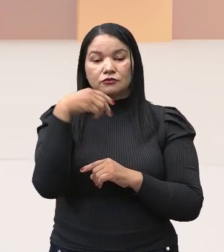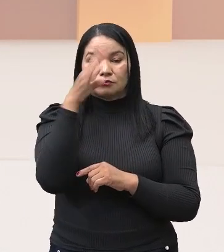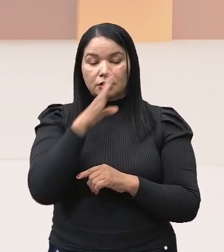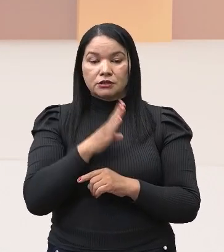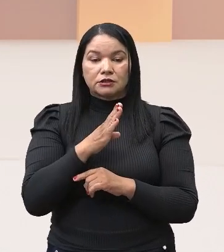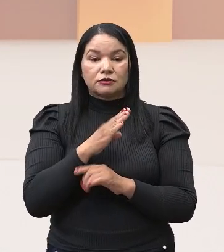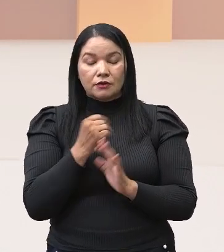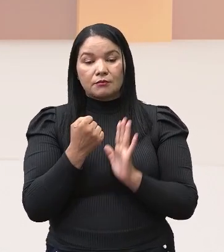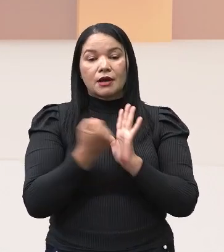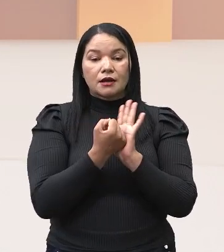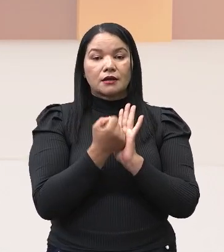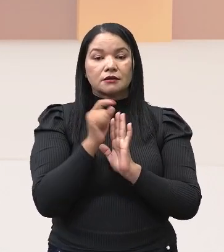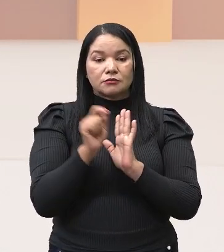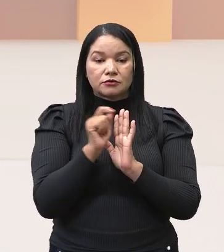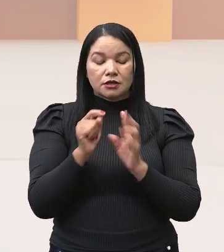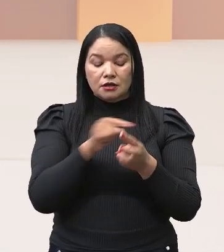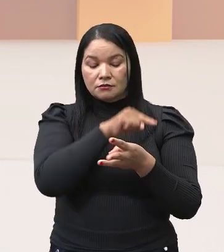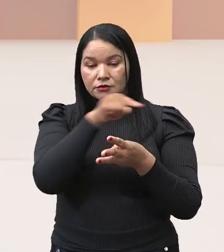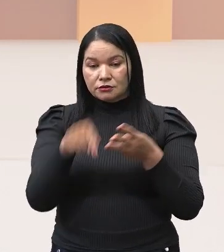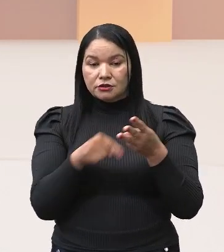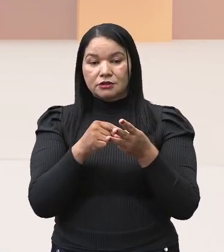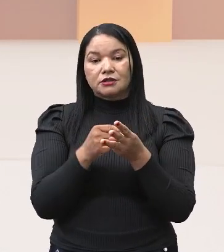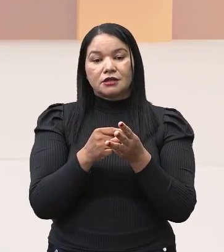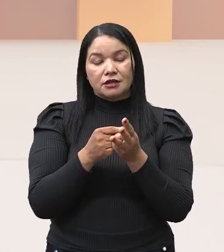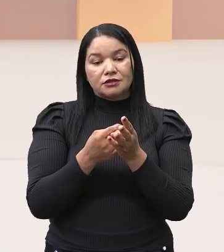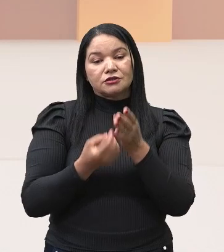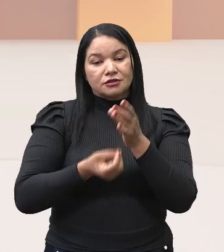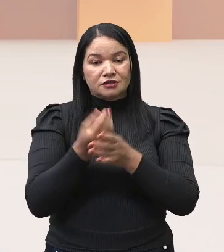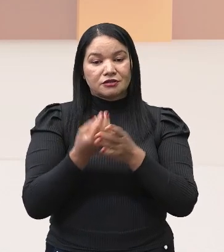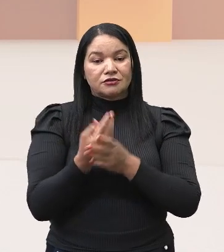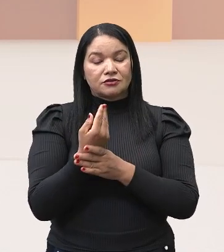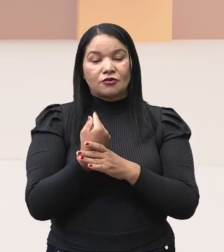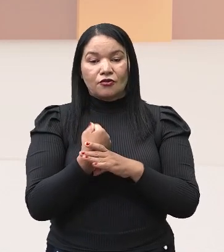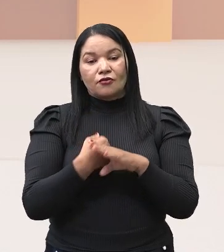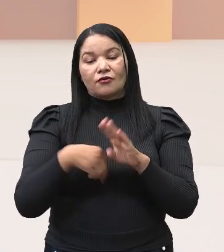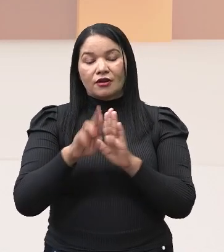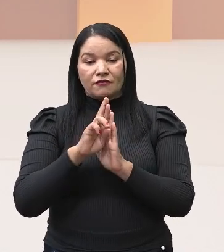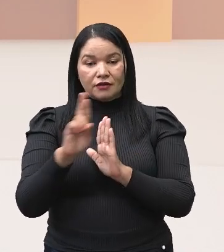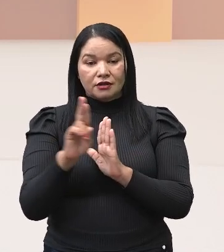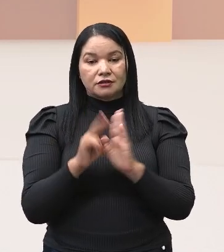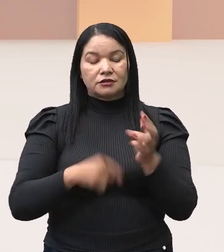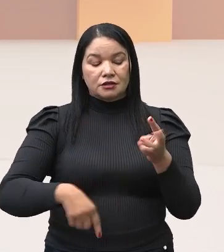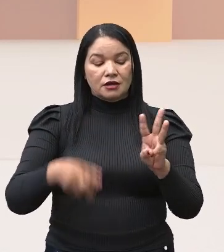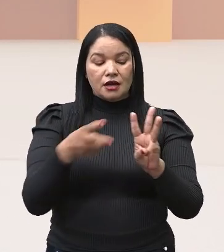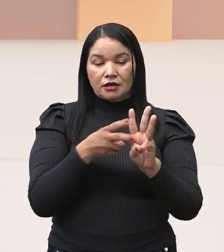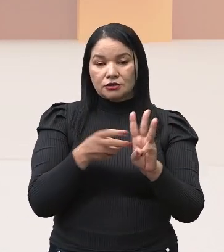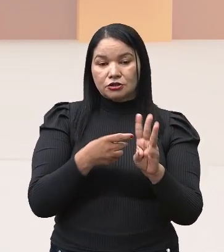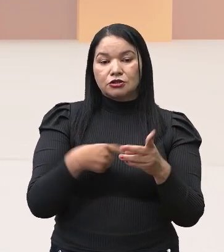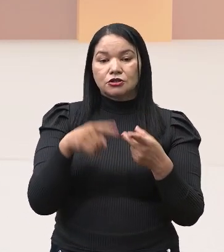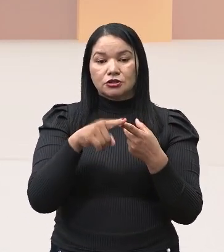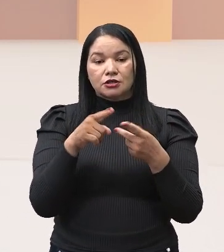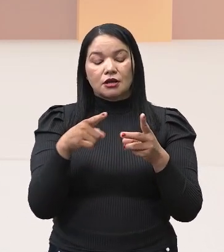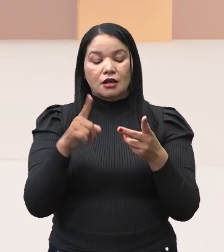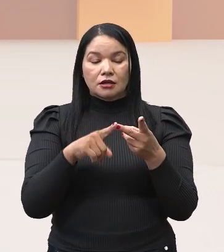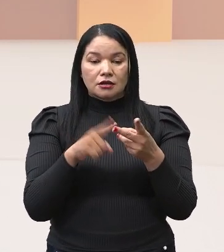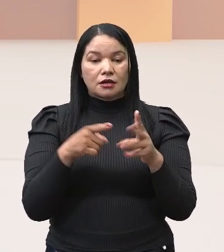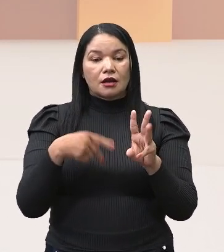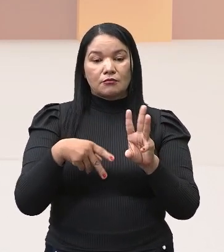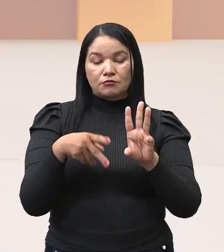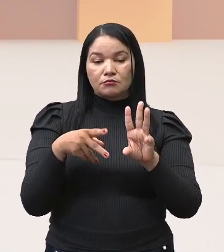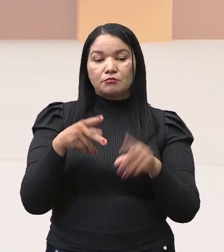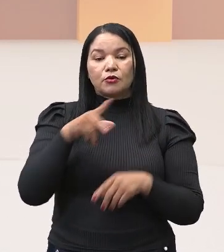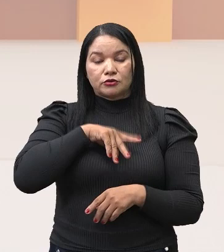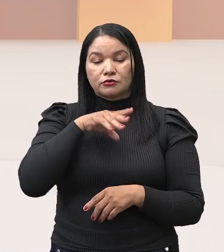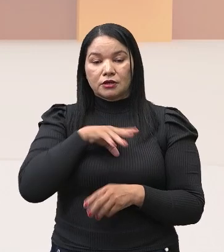é marcada por essas 3 matrizes de referência, a indígena, a portuguesa e a